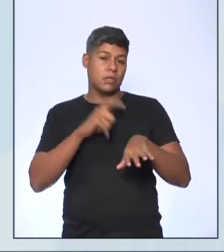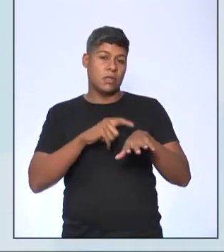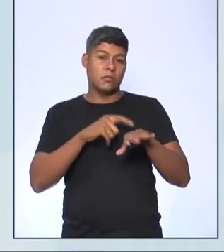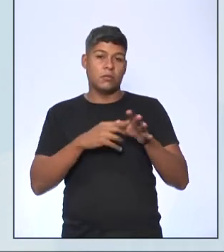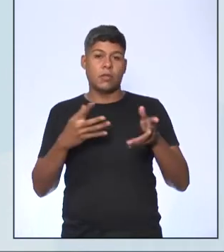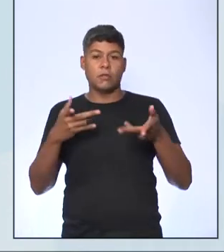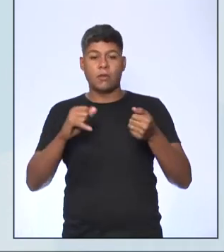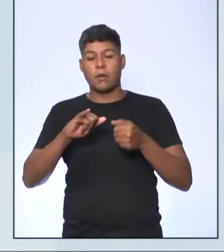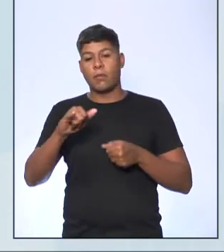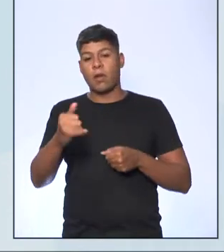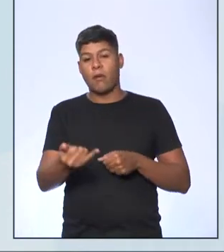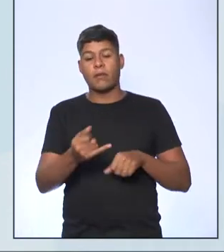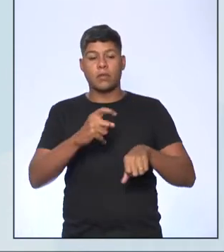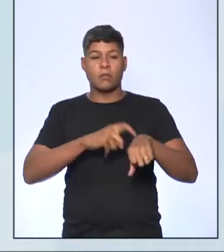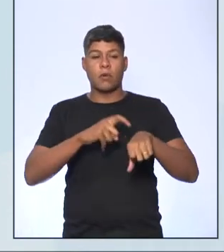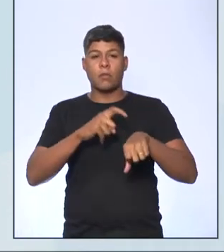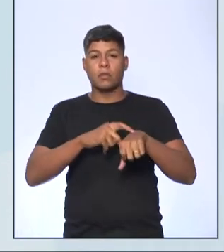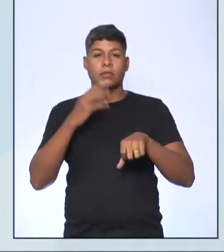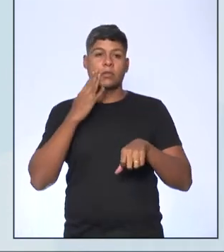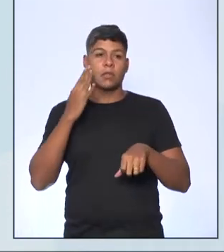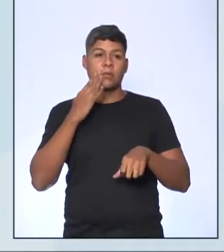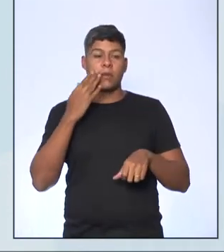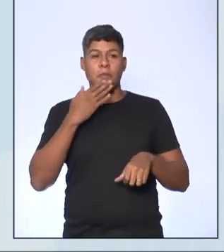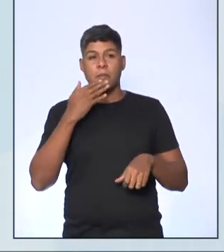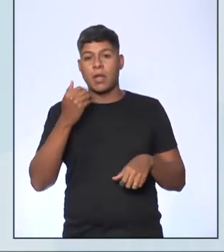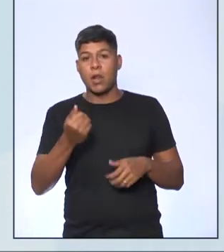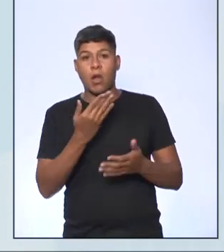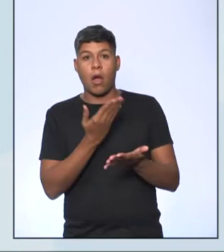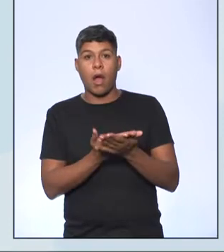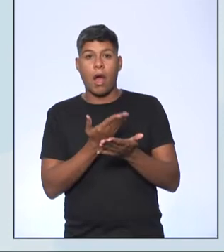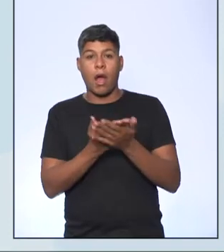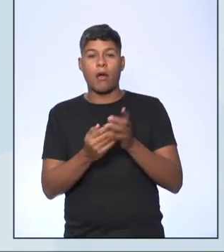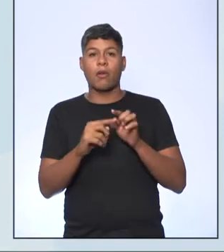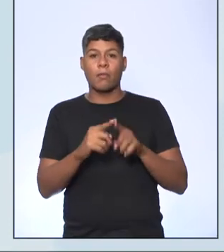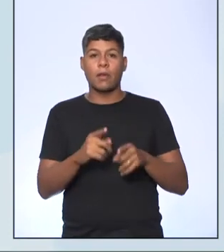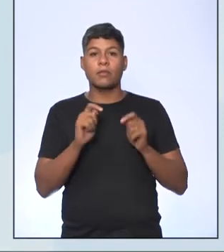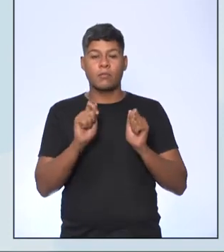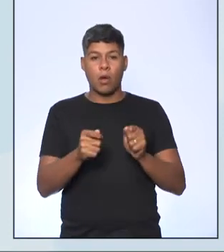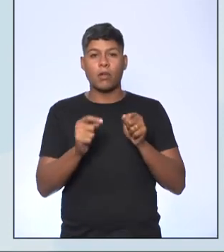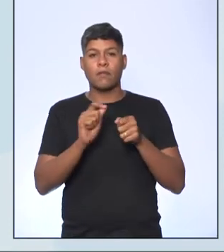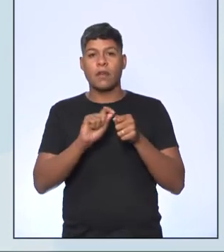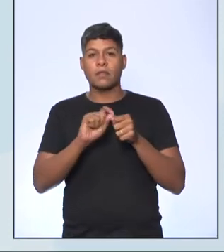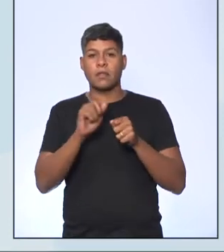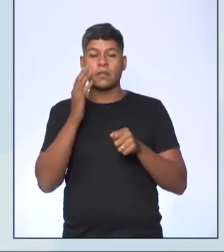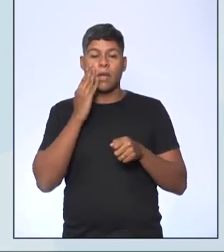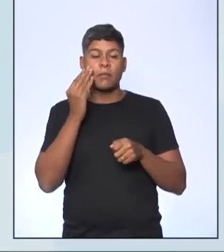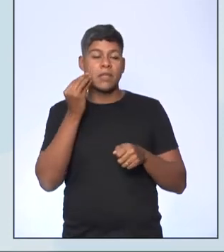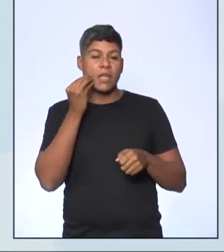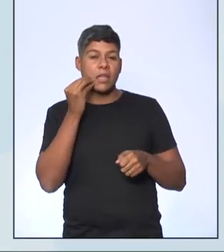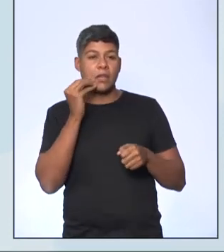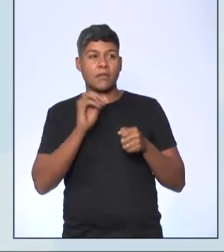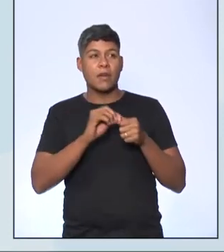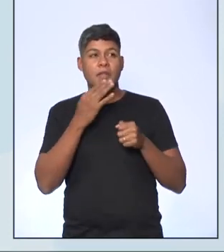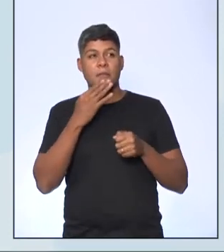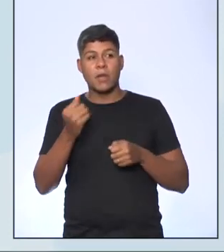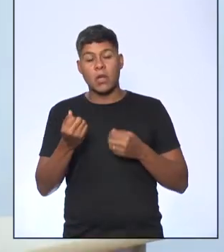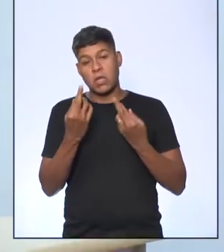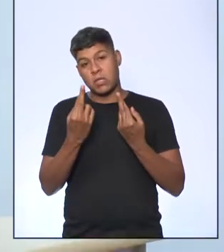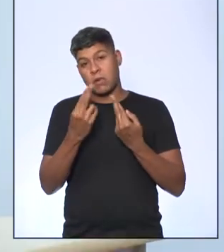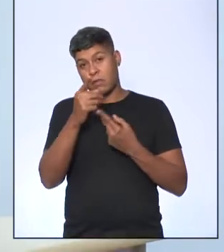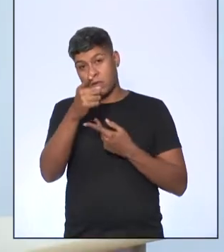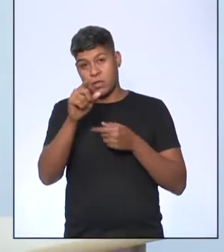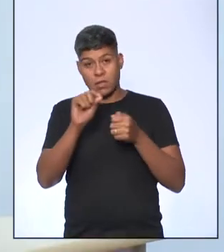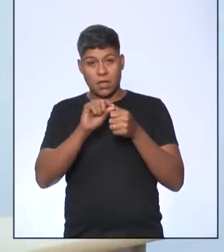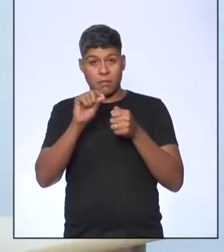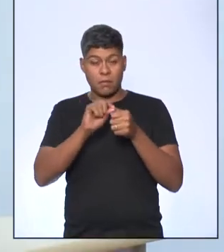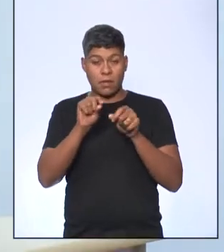E aproveitar esse momento, porque talvez não seja a melhor aula, mas é o que a gente pode fazer. Então, a gente está tentando fazer o nosso melhor. Eu espero que vocês